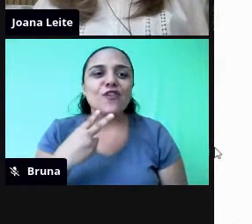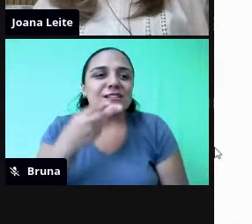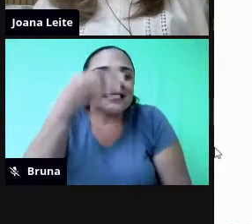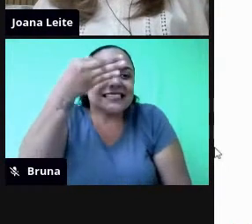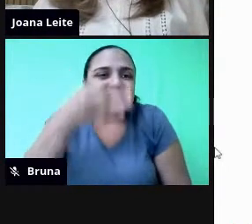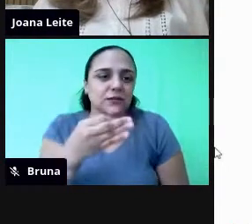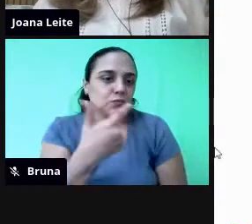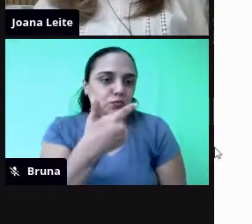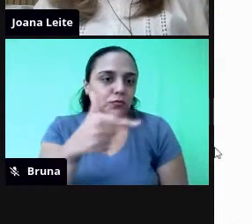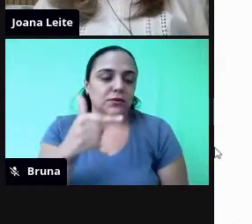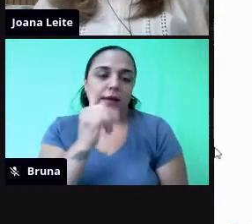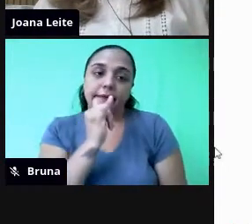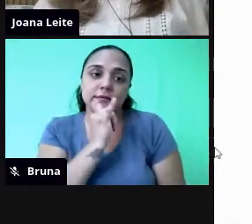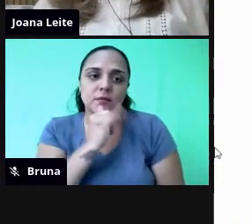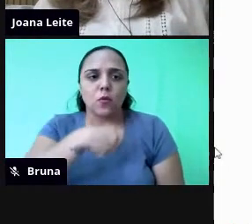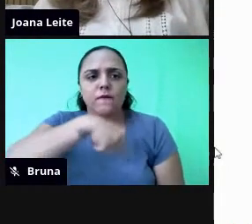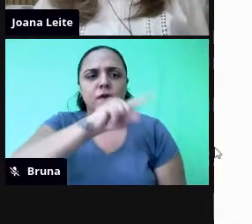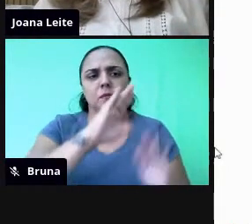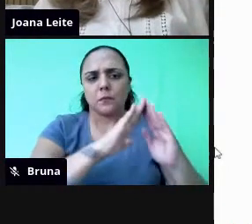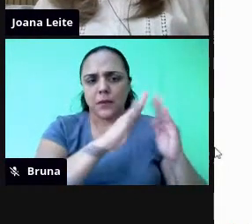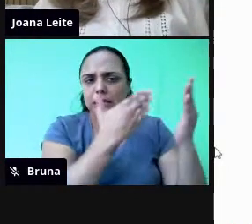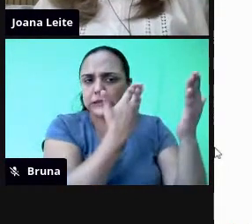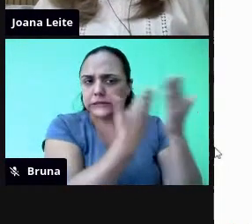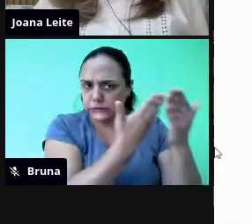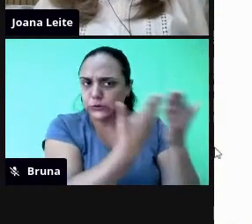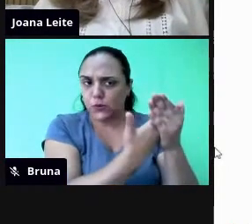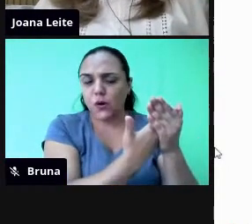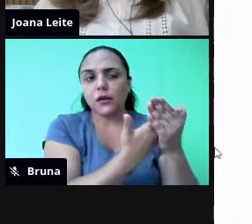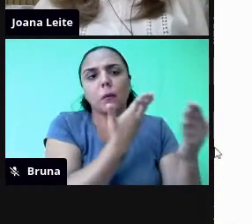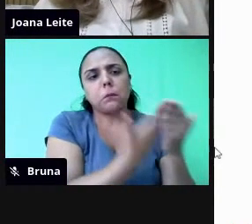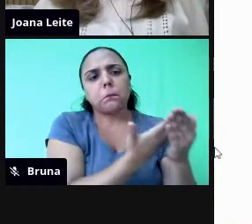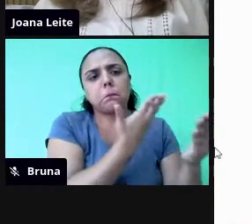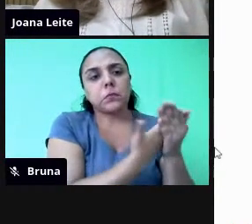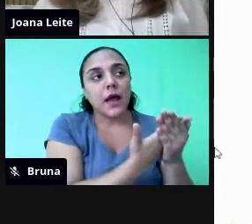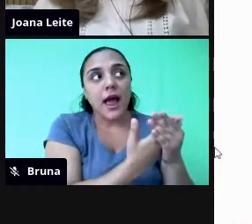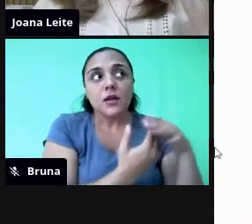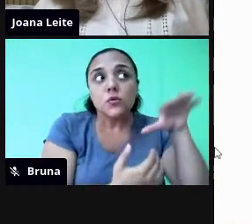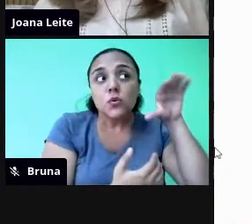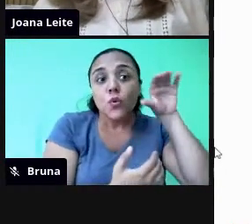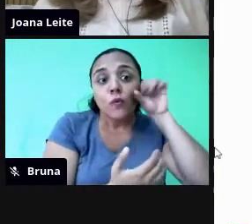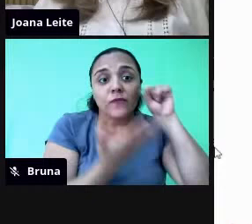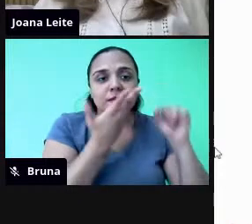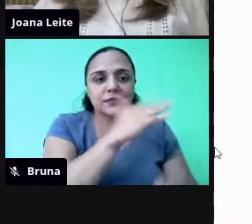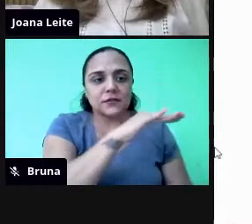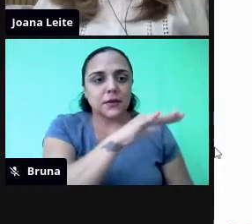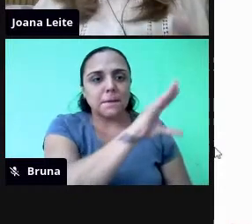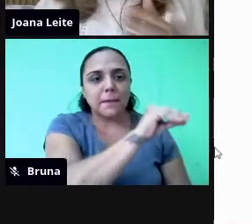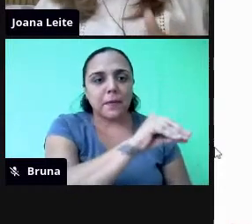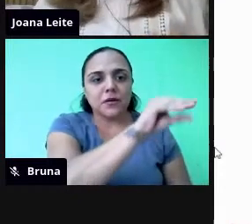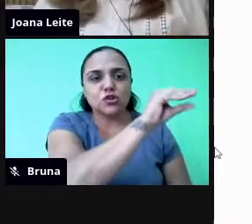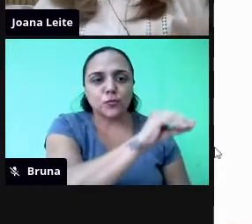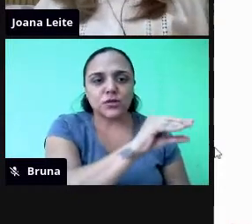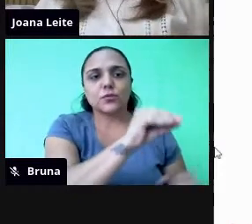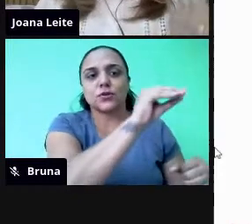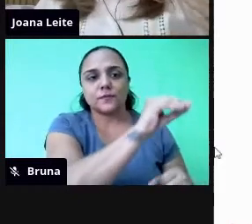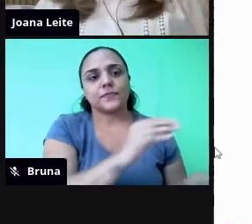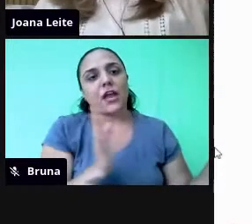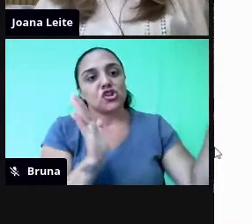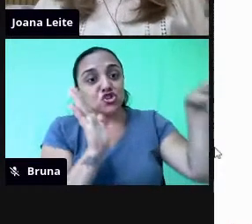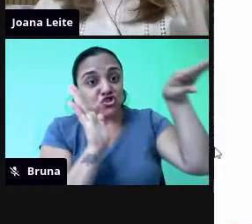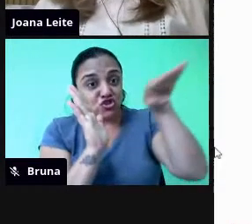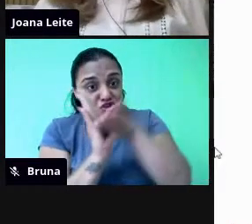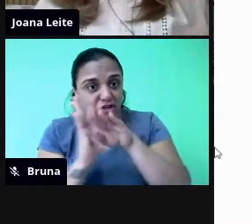aí quando ela chega em casa, ela começa a repetir o nome dos coleguinhas, que é a professora fazendo a chamada. Maria, presente, ela fica em casa